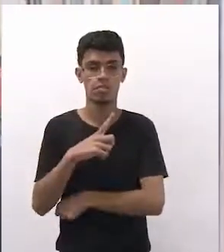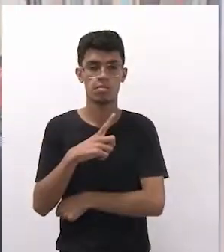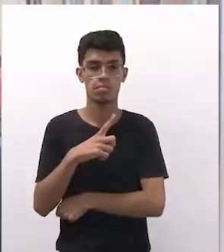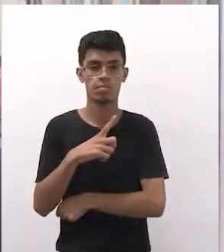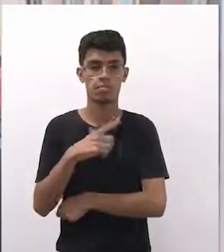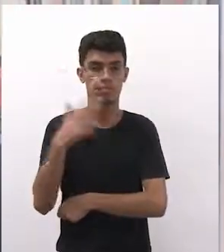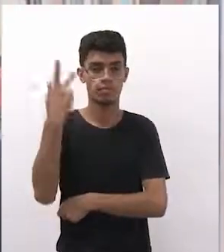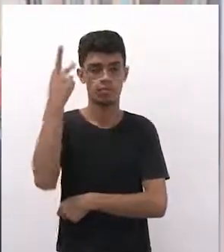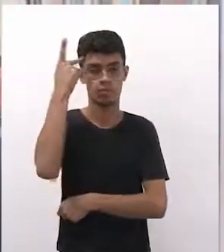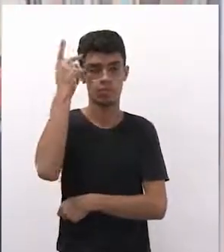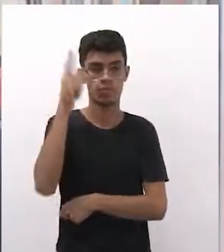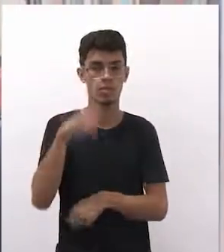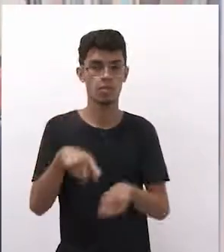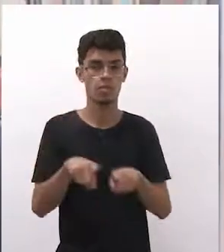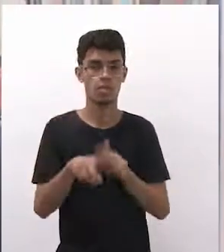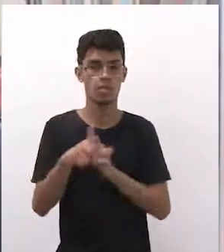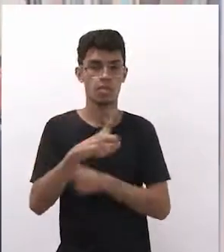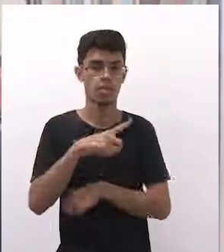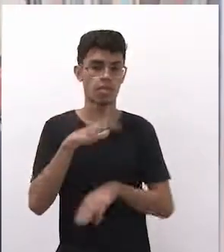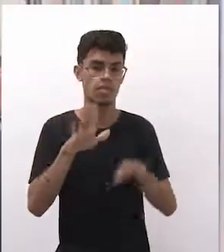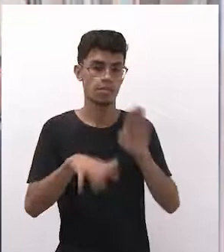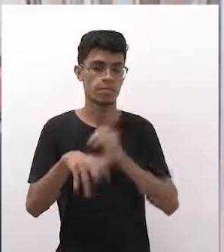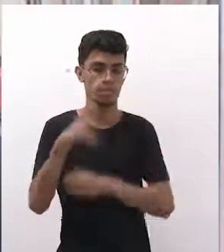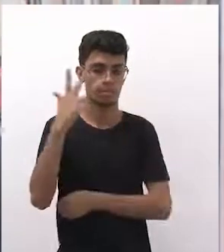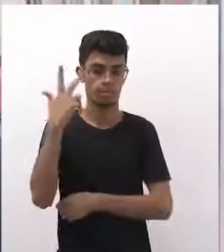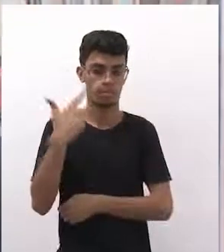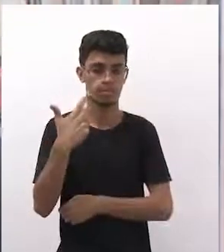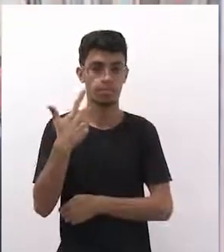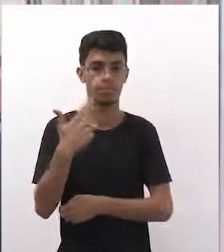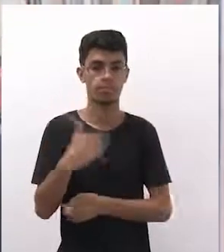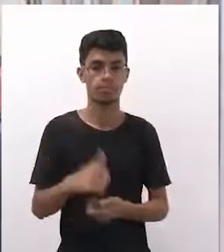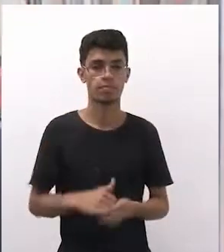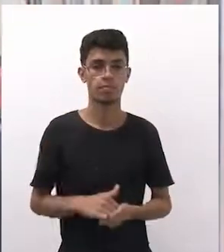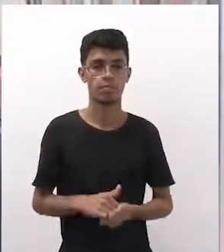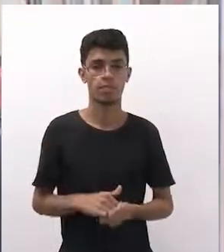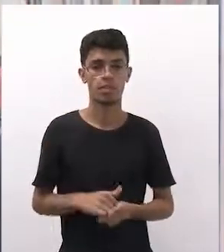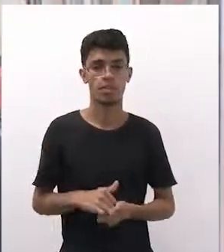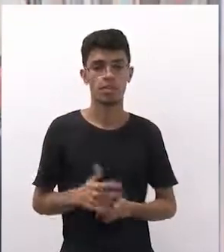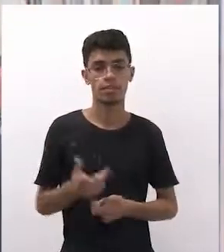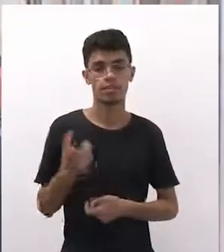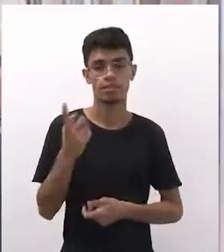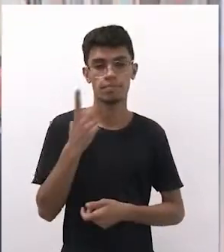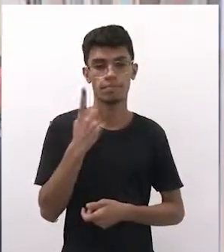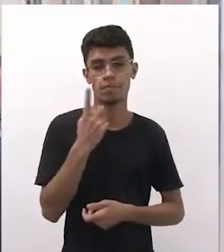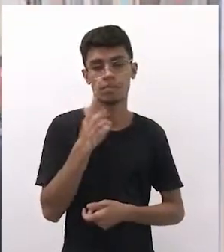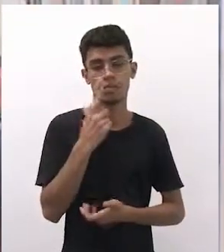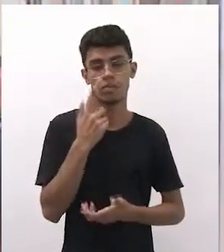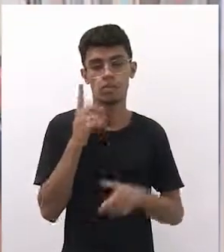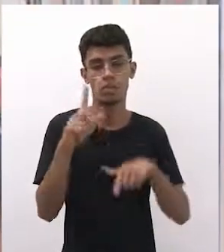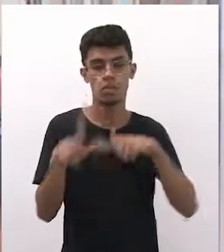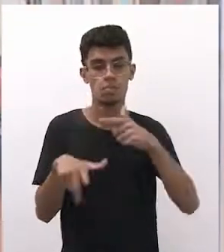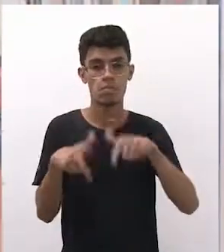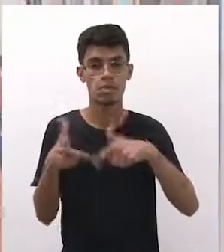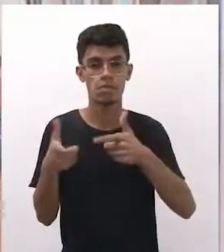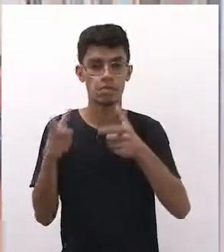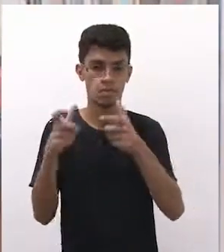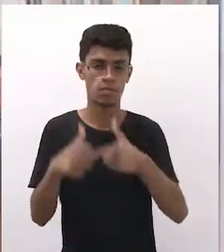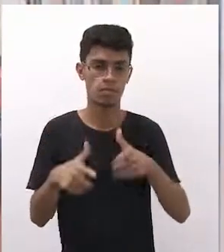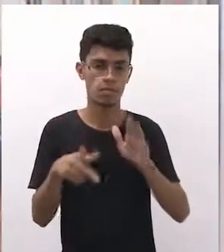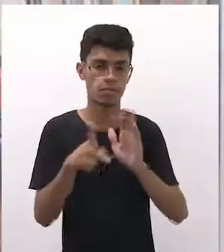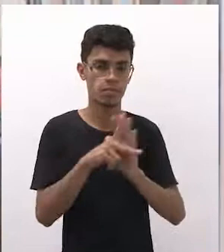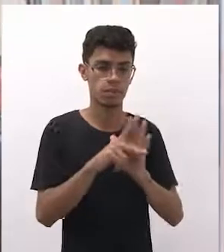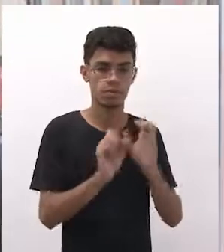aqui em São Paulo também tem, né? Também às vezes é mais comum. E aí quando você for ver, esse trabalho não está acontecendo num local,